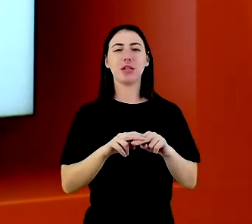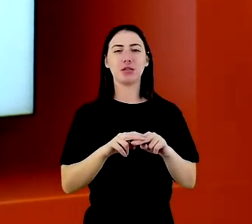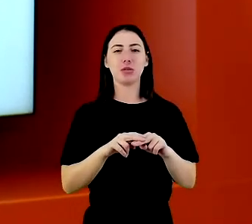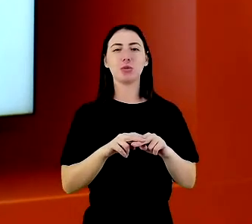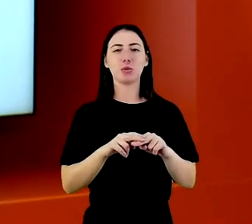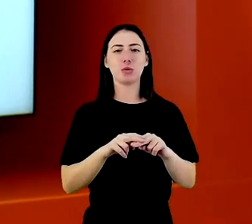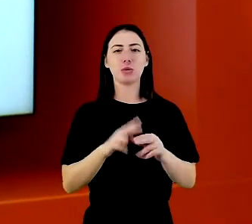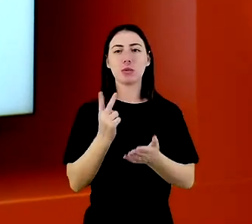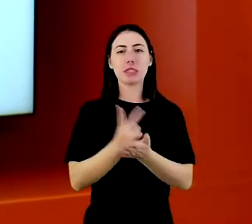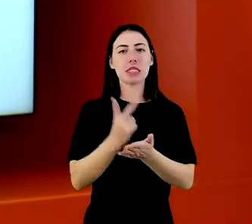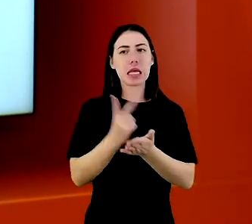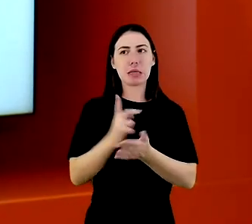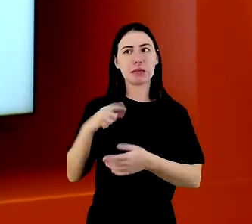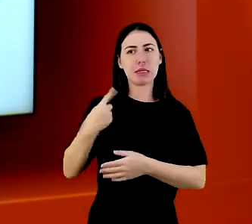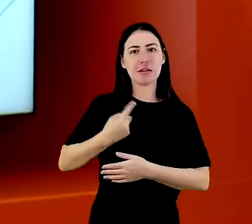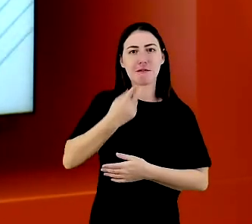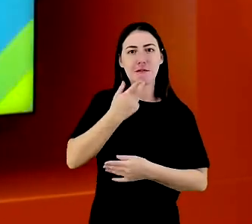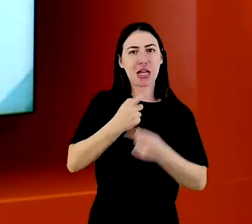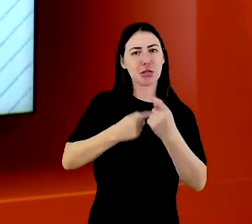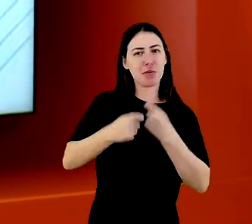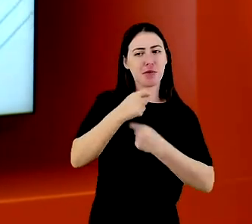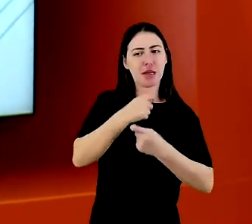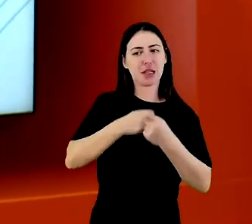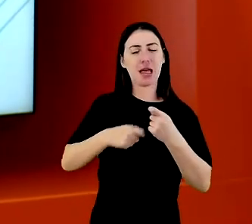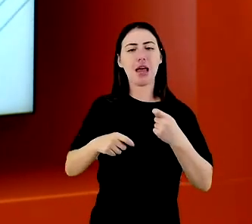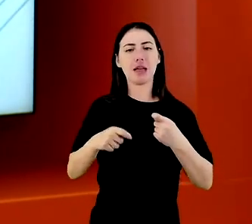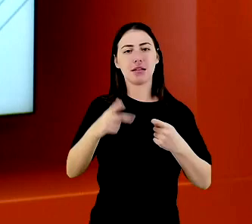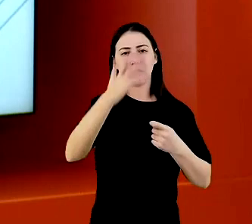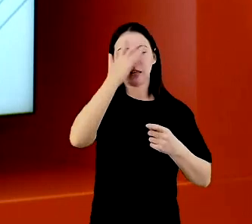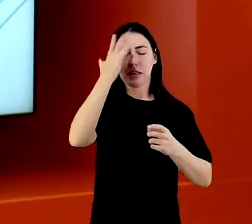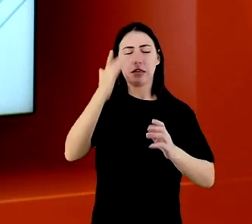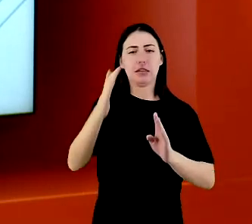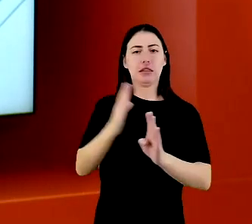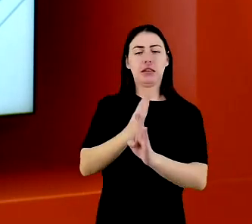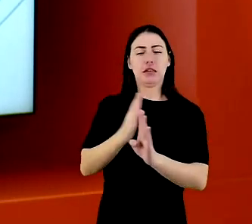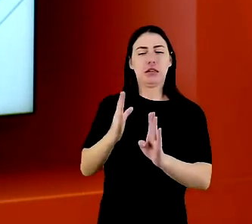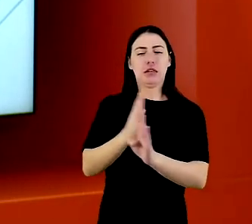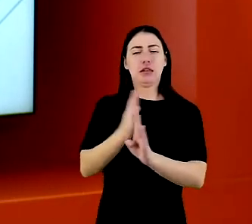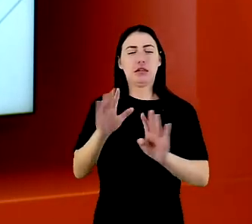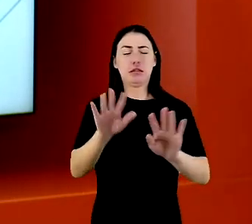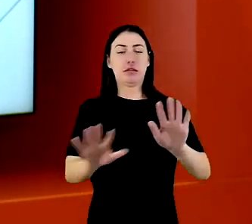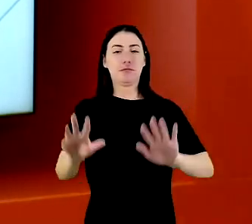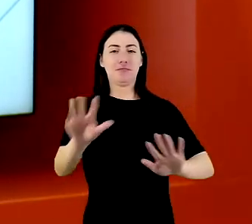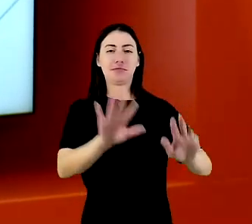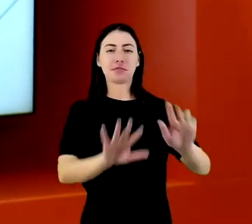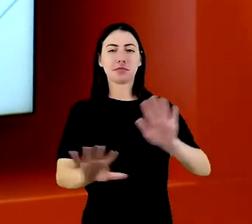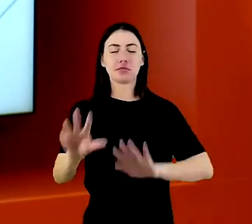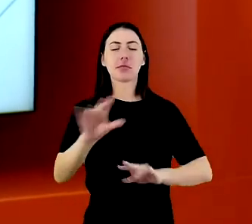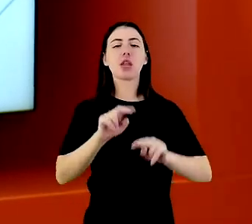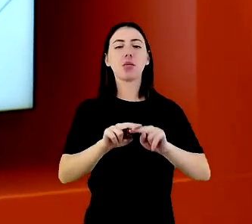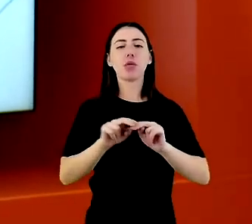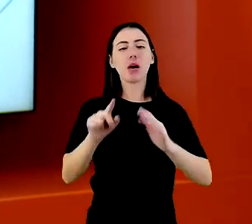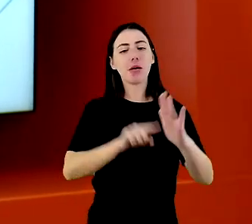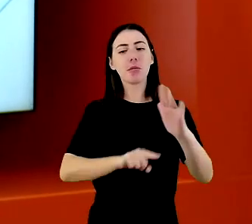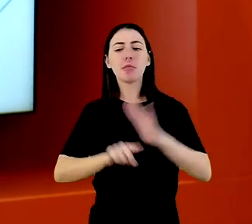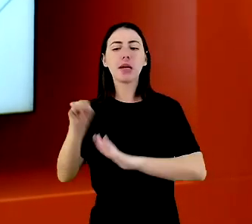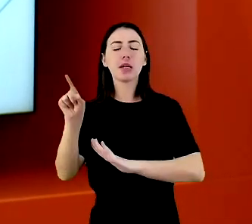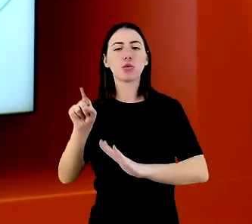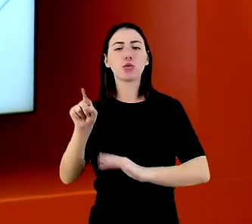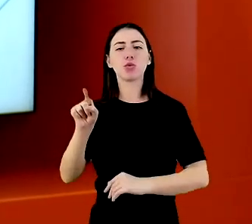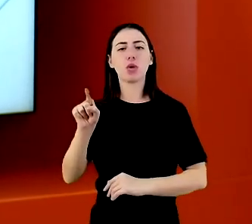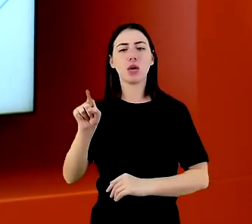banco. Como é que você vê, especialmente olhando esse segmento de financeiro em relação